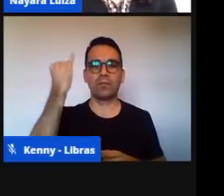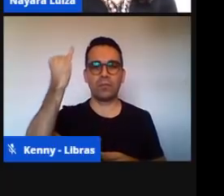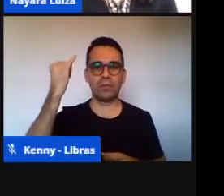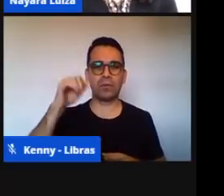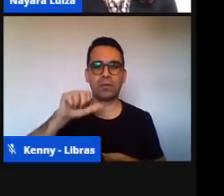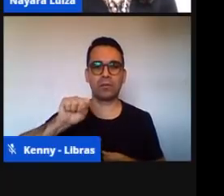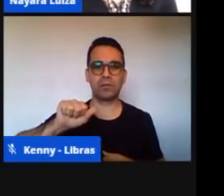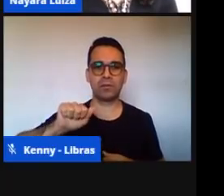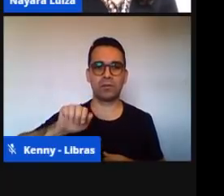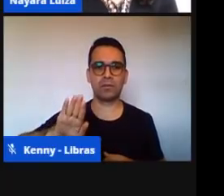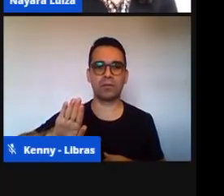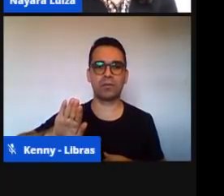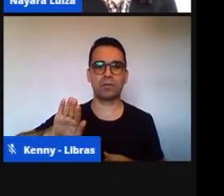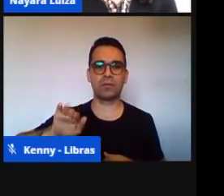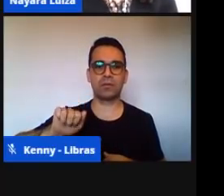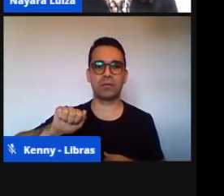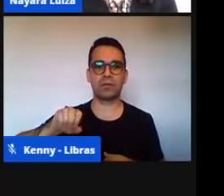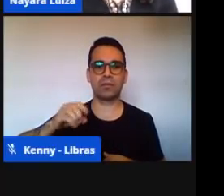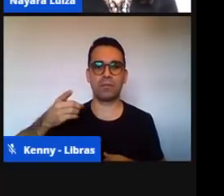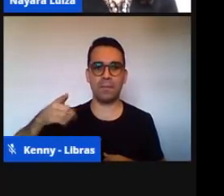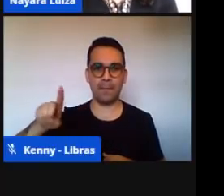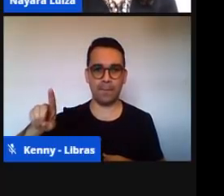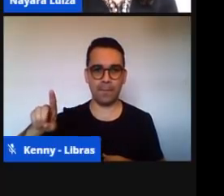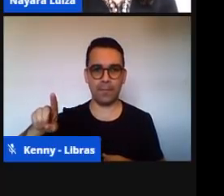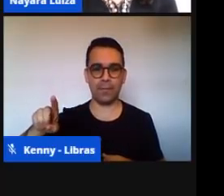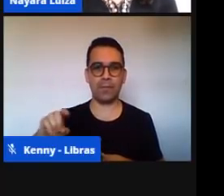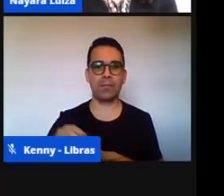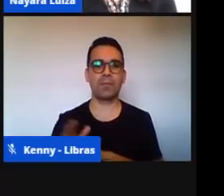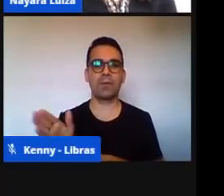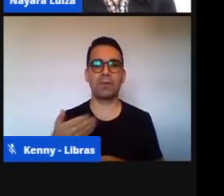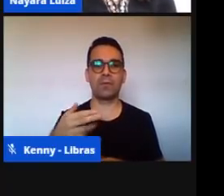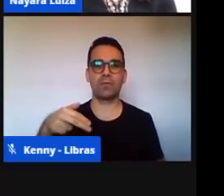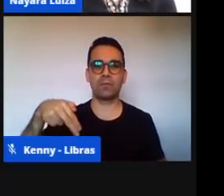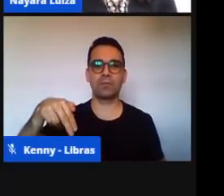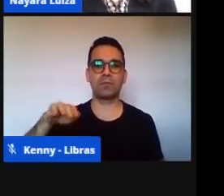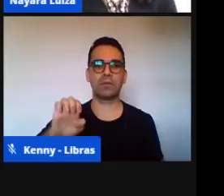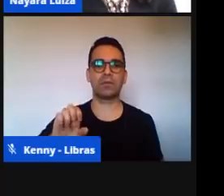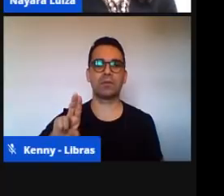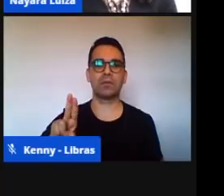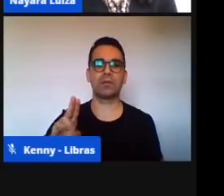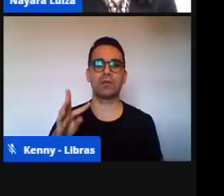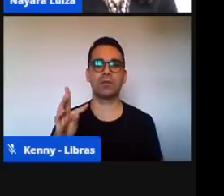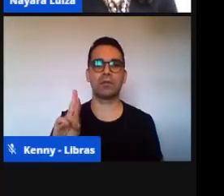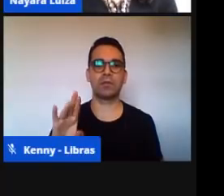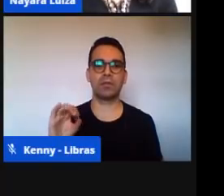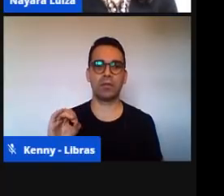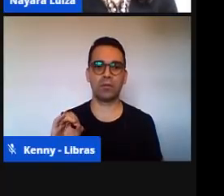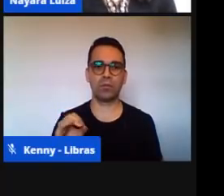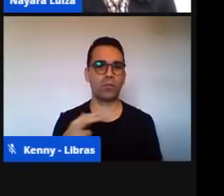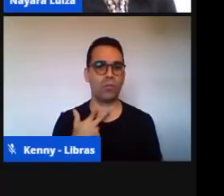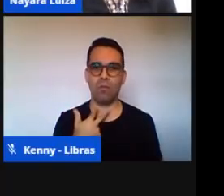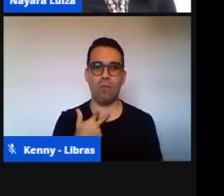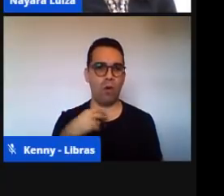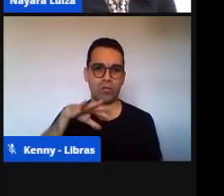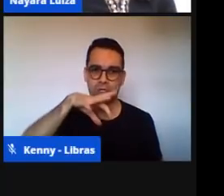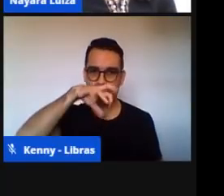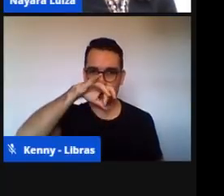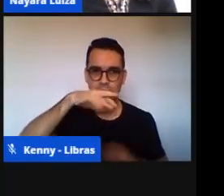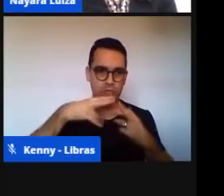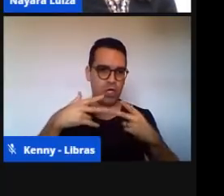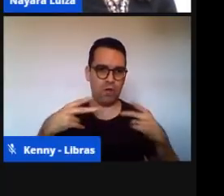preferência, sem cheiro, sem corantes, é muito importante. O